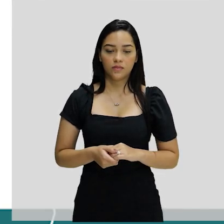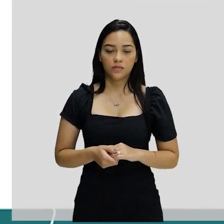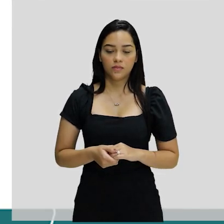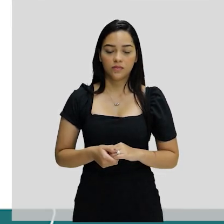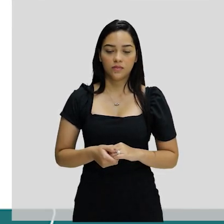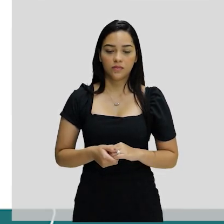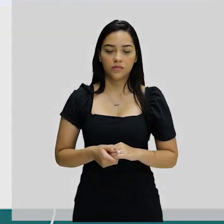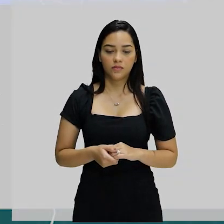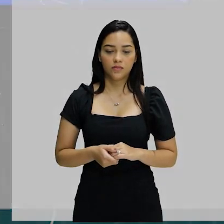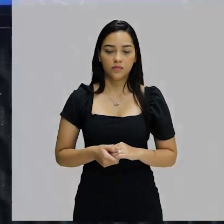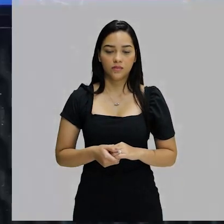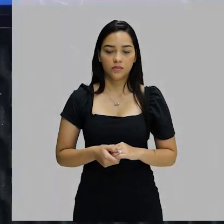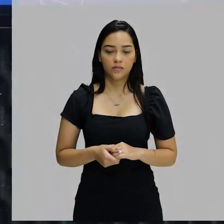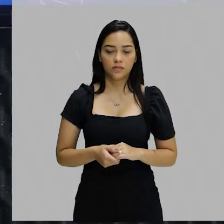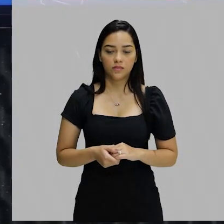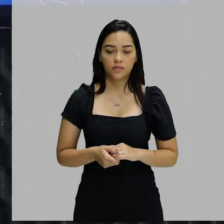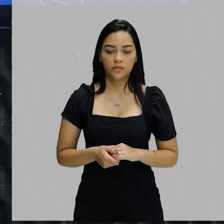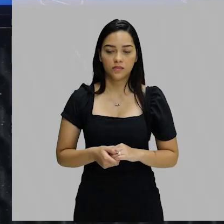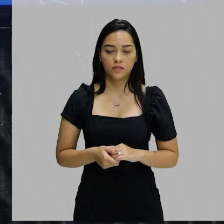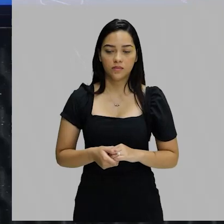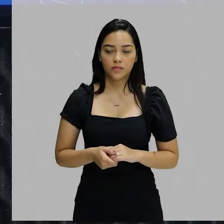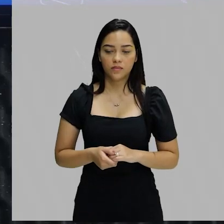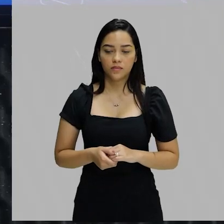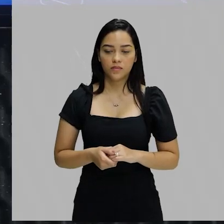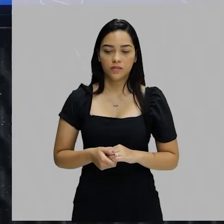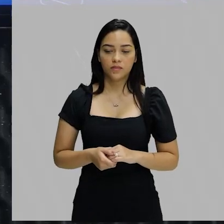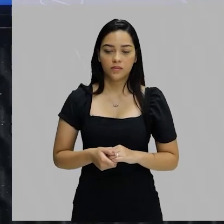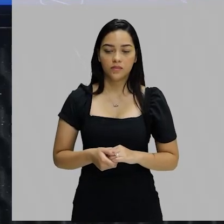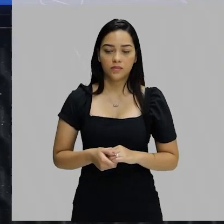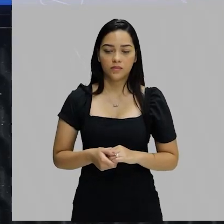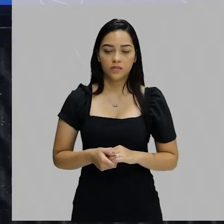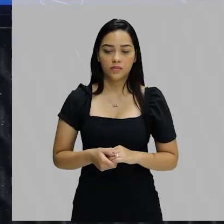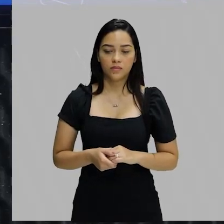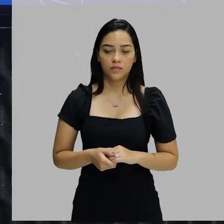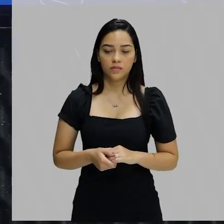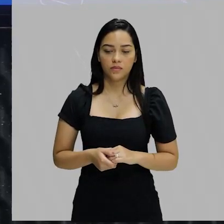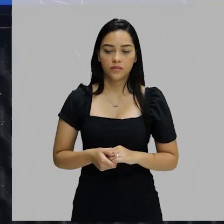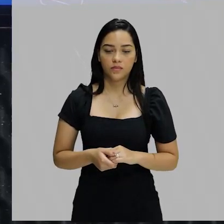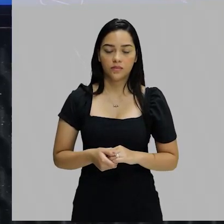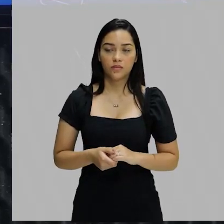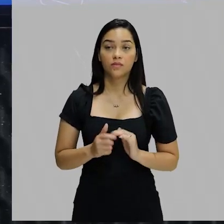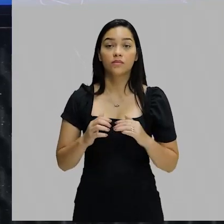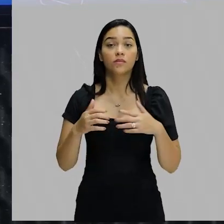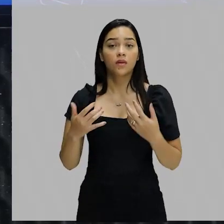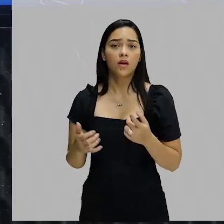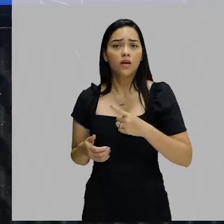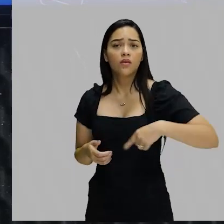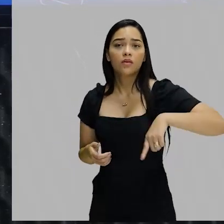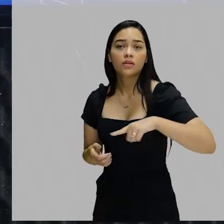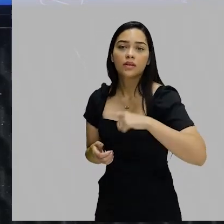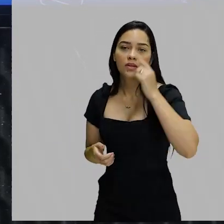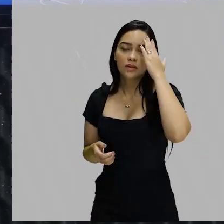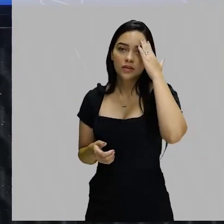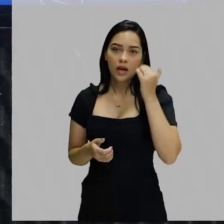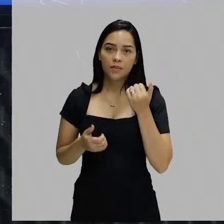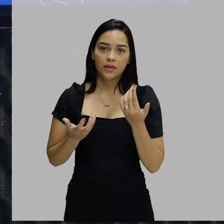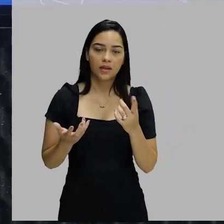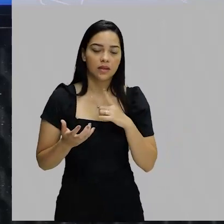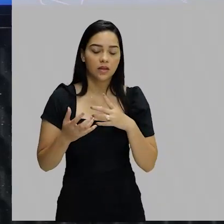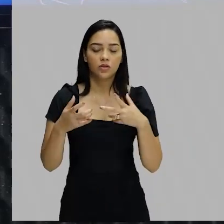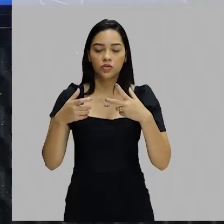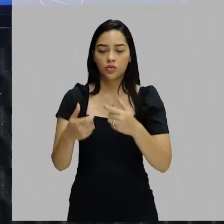grau. As flexões são marcadas na língua portuguesa por sufixos ou desinências. Então, vocês sabem que nós temos